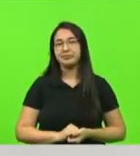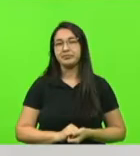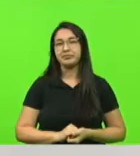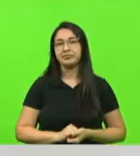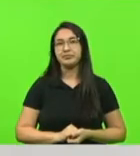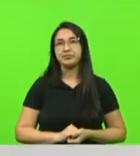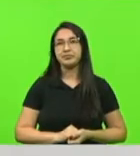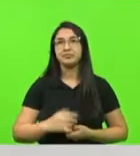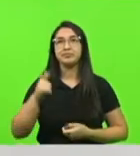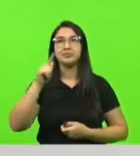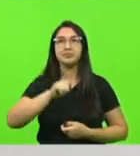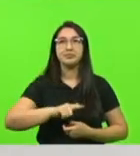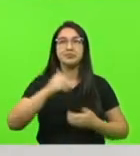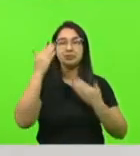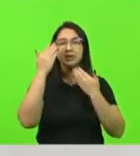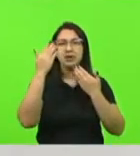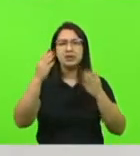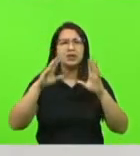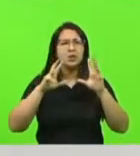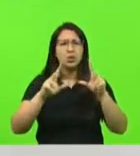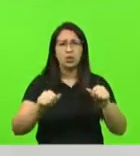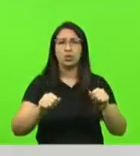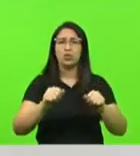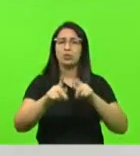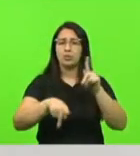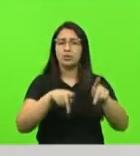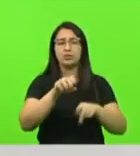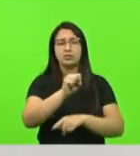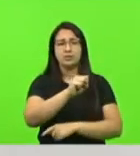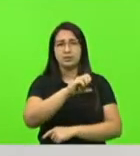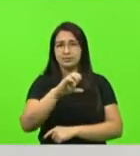Também agradeço grandemente a todos os catarinenses,